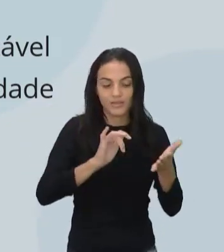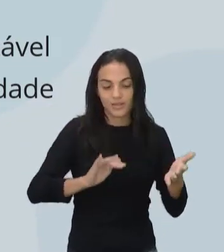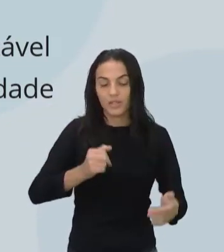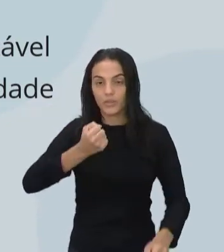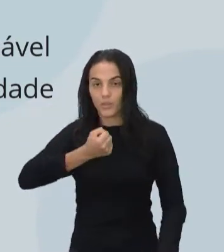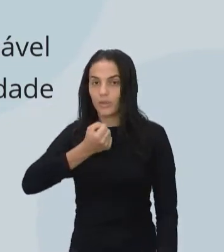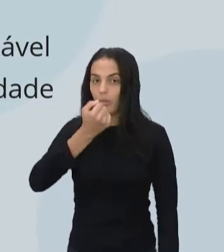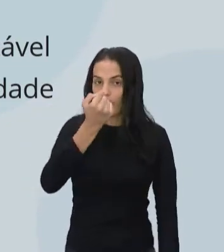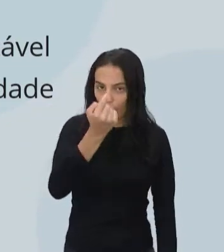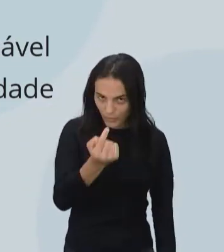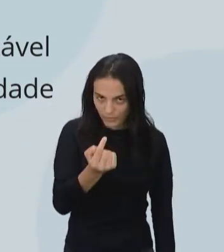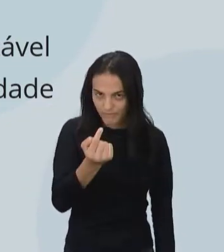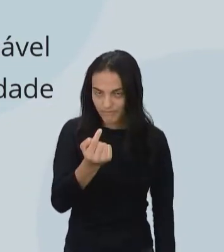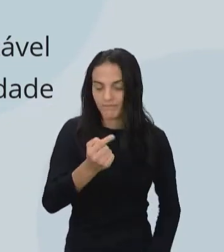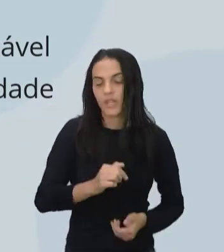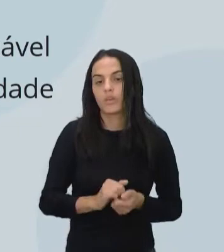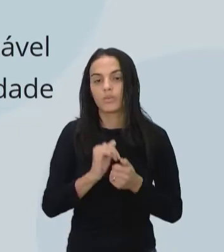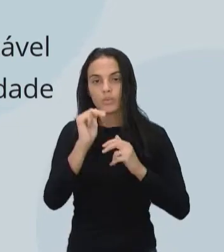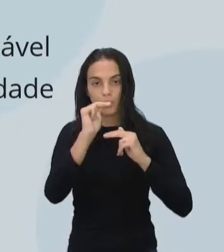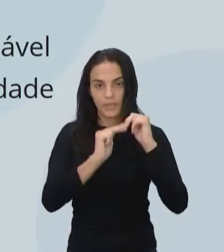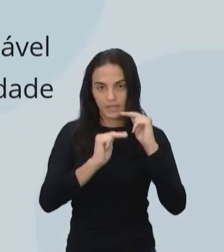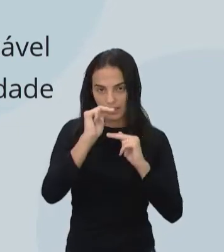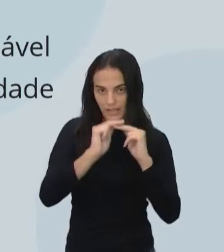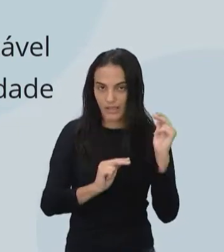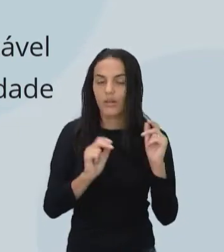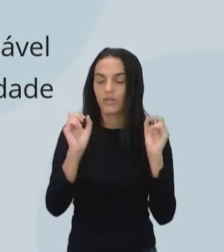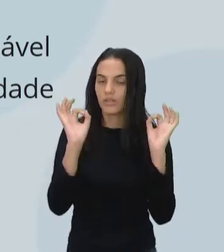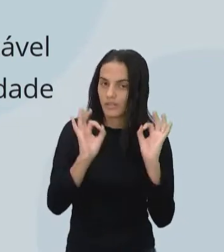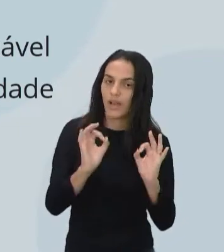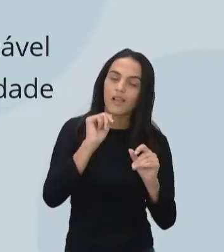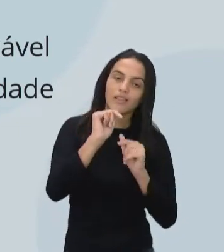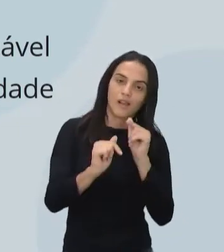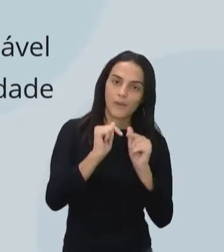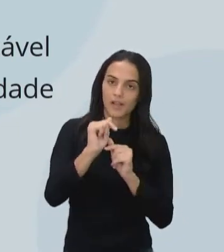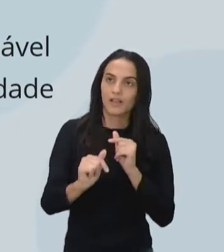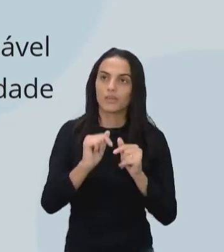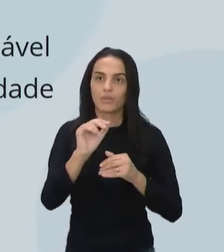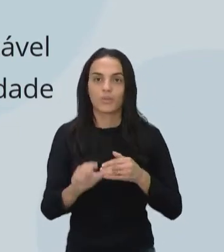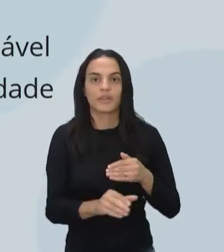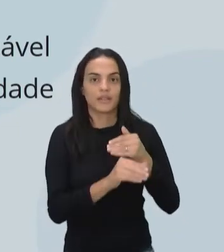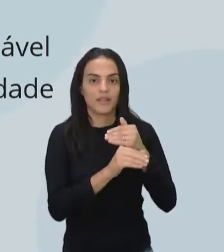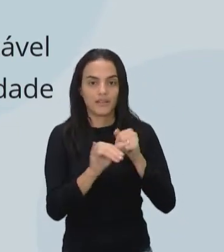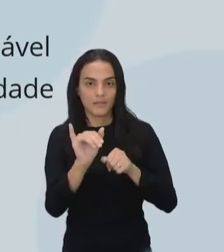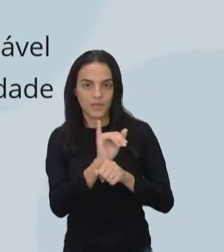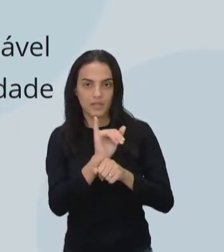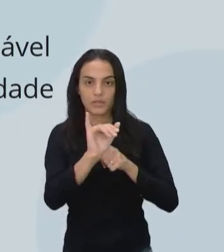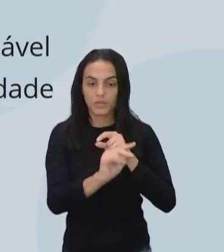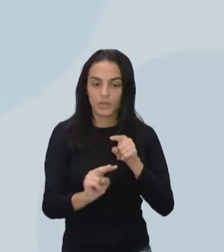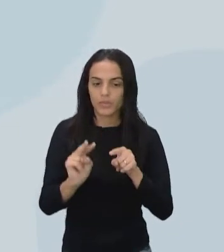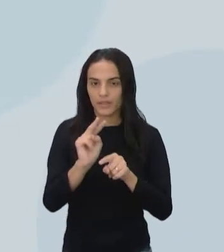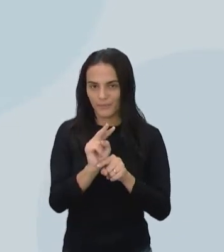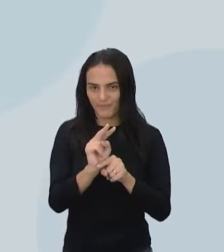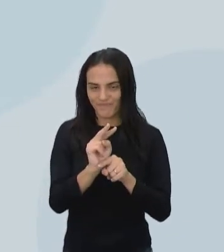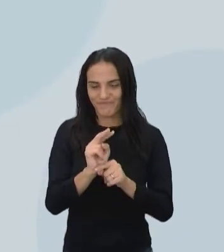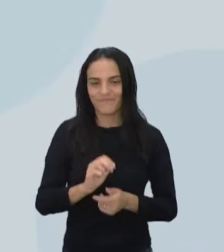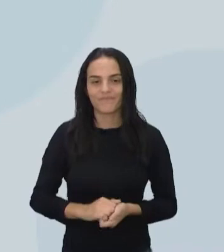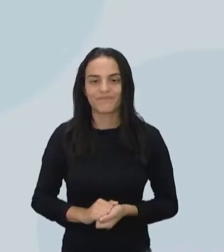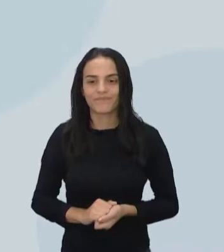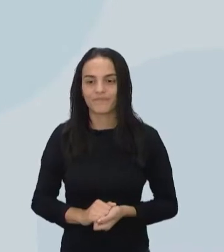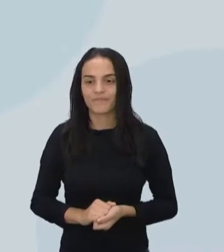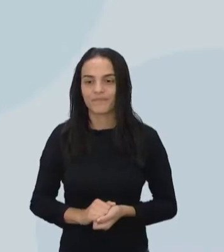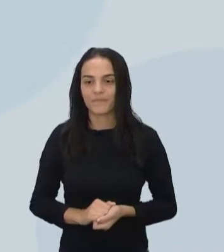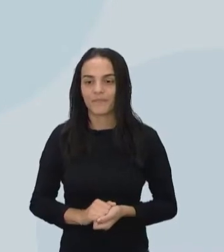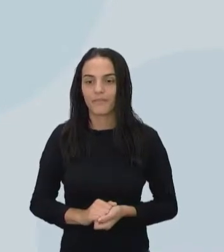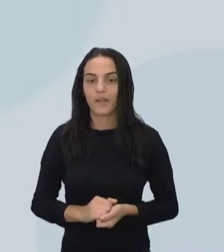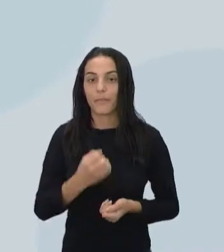1 do material que vai estar sendo trabalhado no componente recursos e sustentabilidade. Bom,